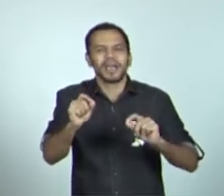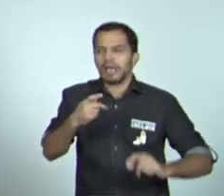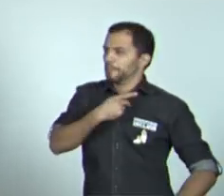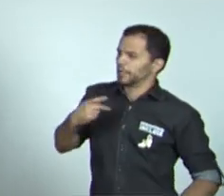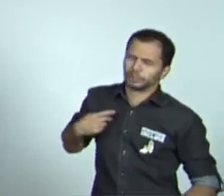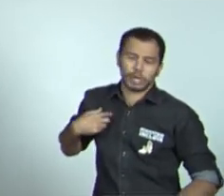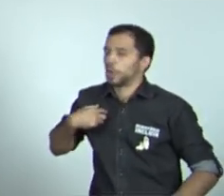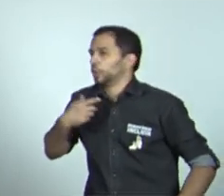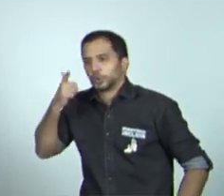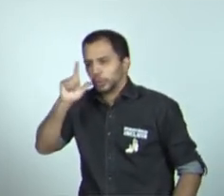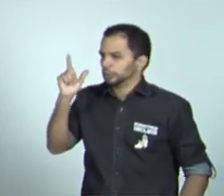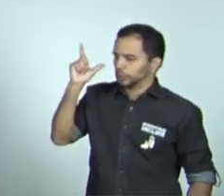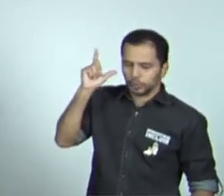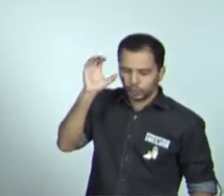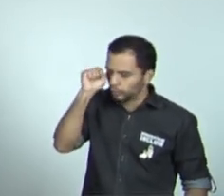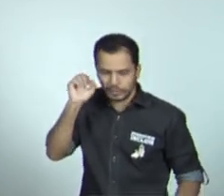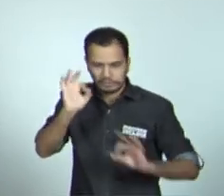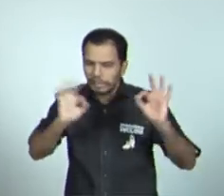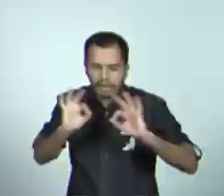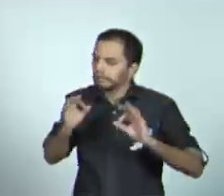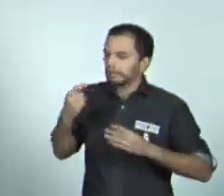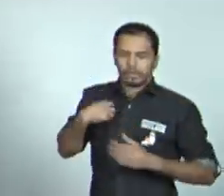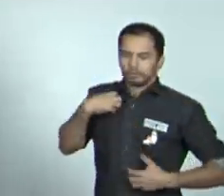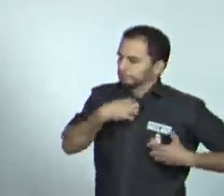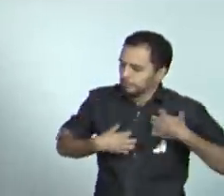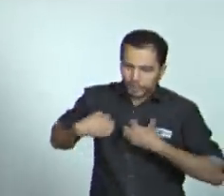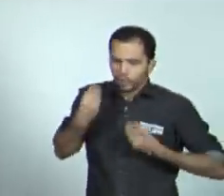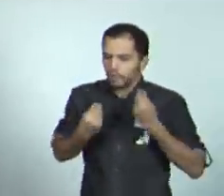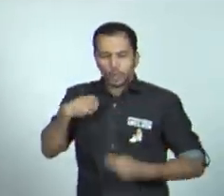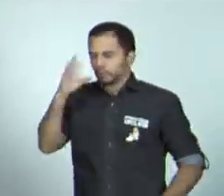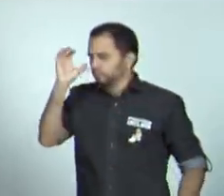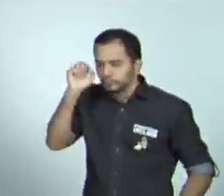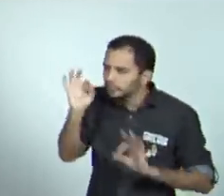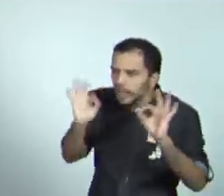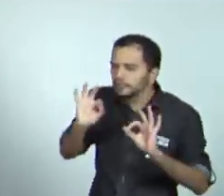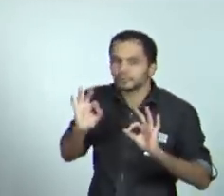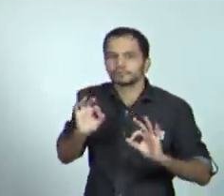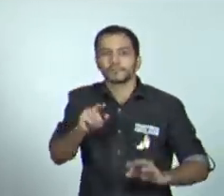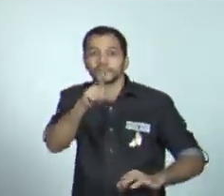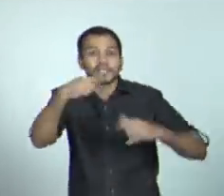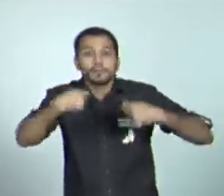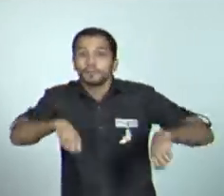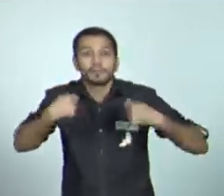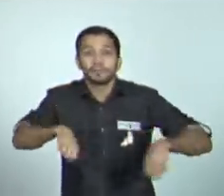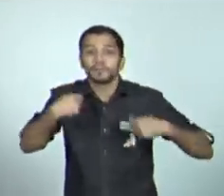pede para deus onu pede para deus lá um como é que é o nome de remédio para dormir que eu não sei